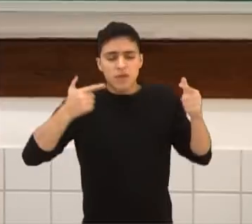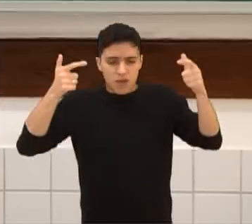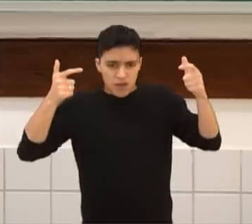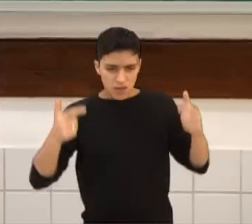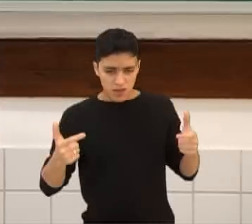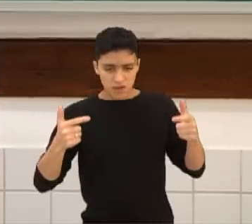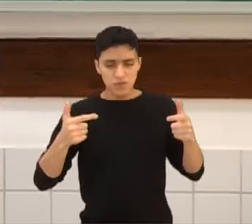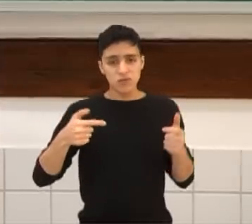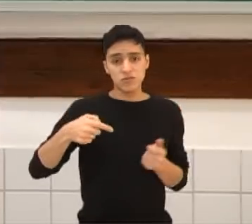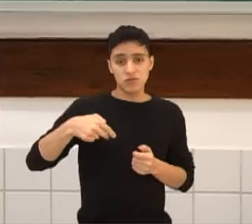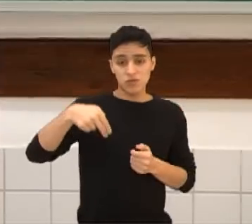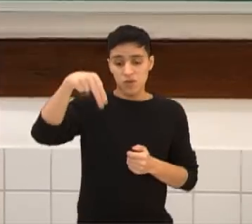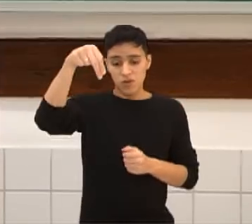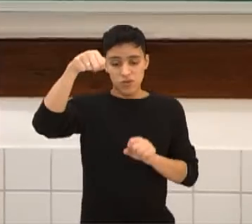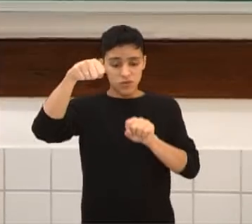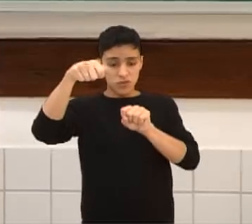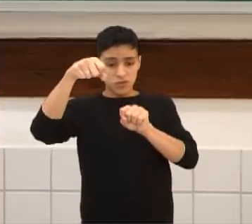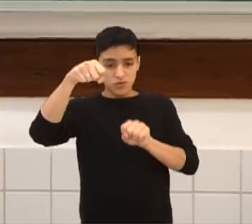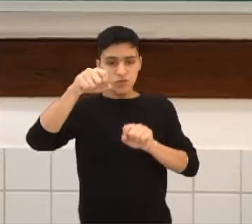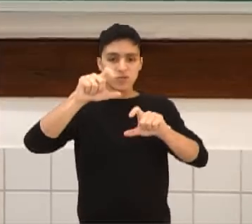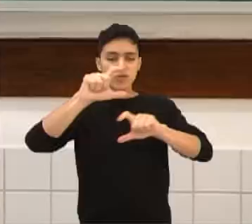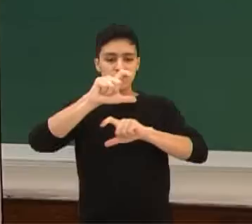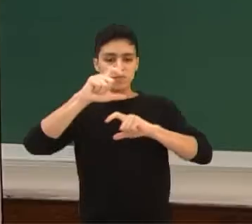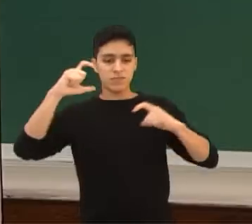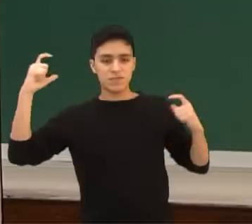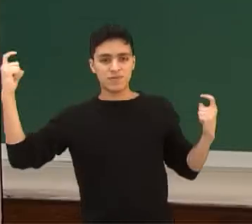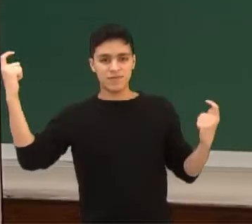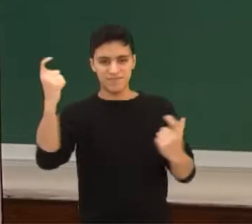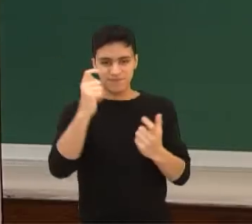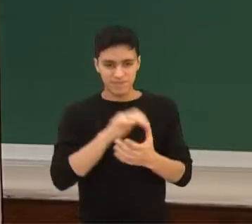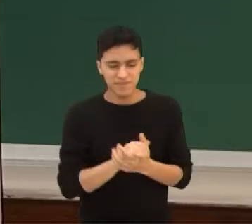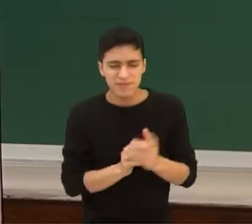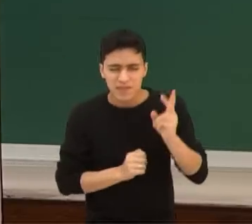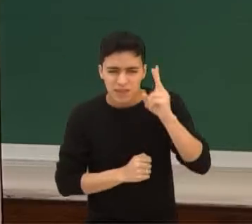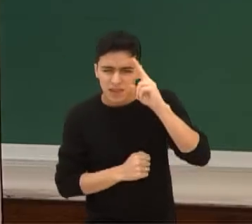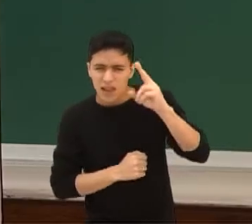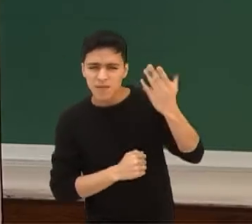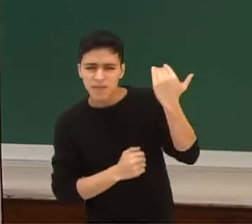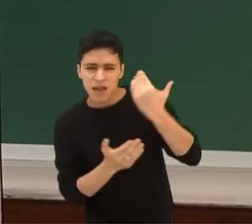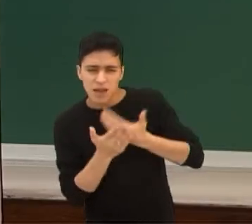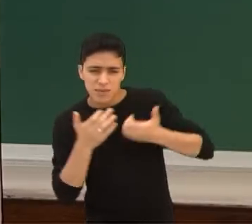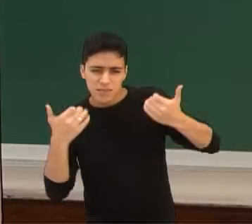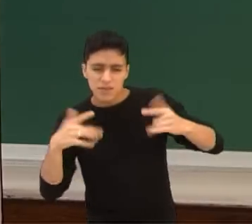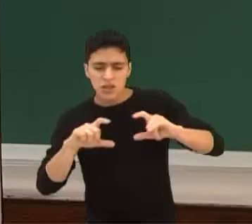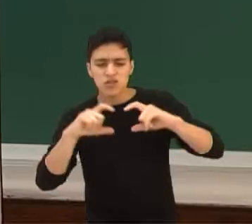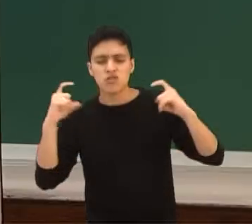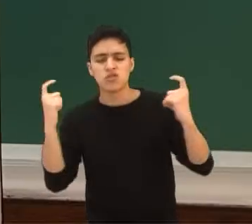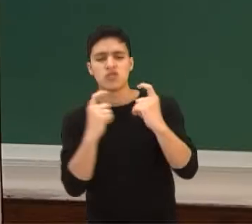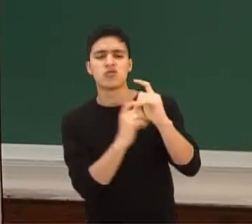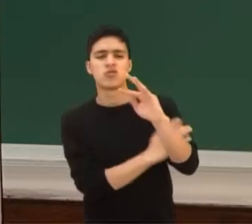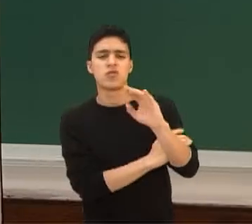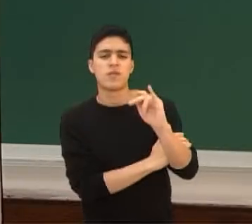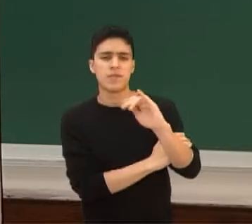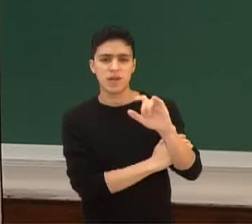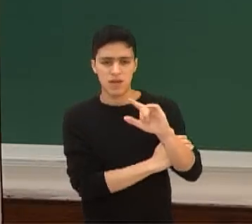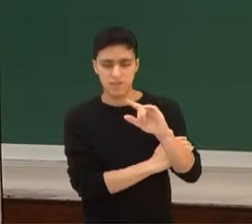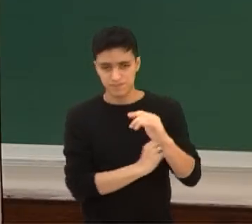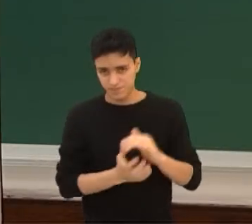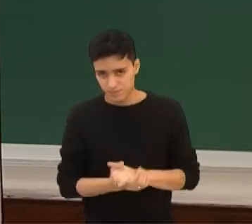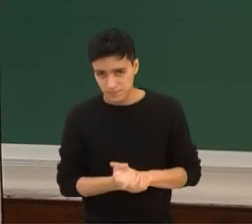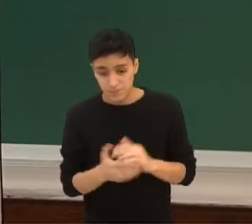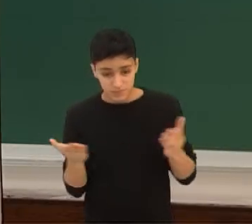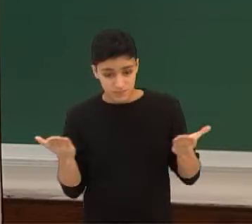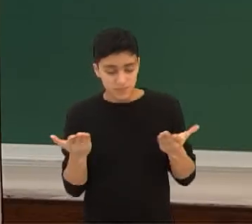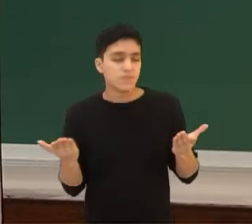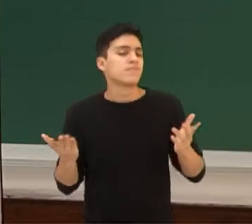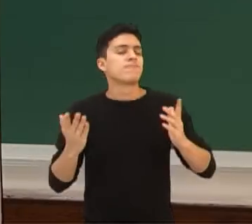temperada norte, temperada sul. Lembra que na aula anterior nós falamos sobre a região tropical, aquela que está localizada entre os trópicos?